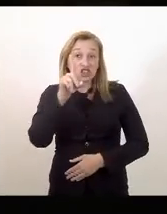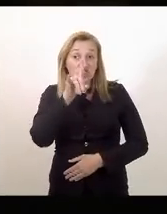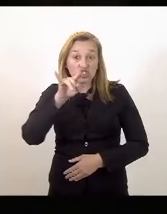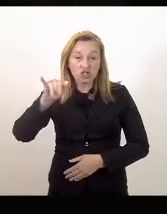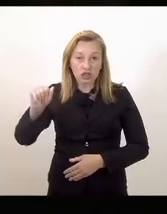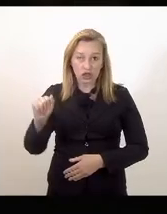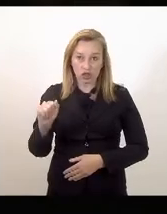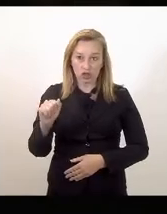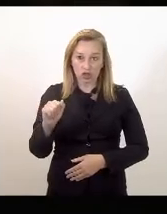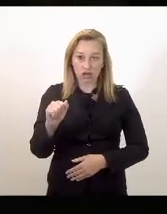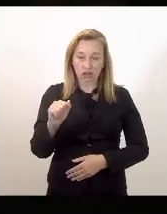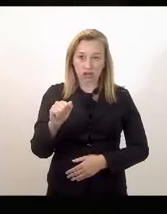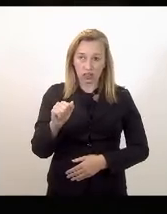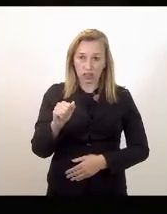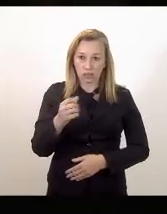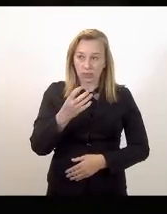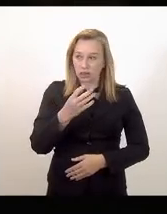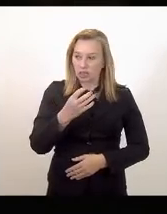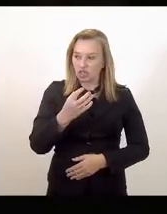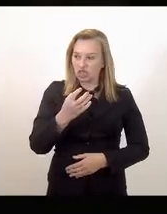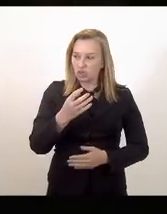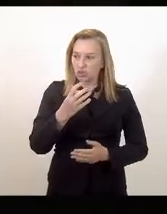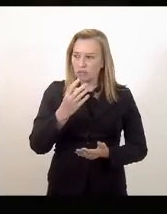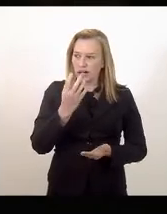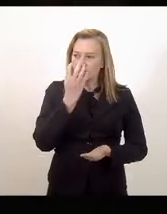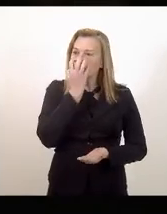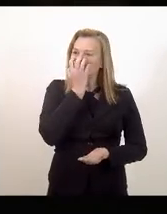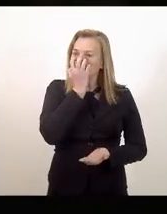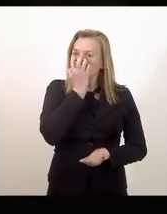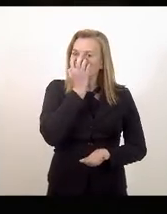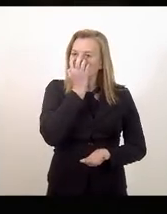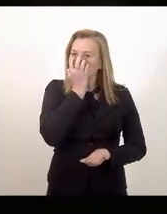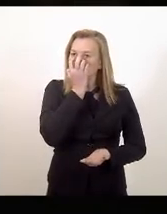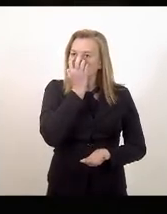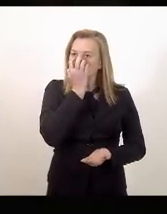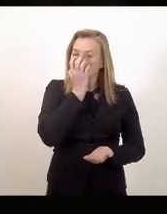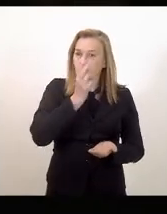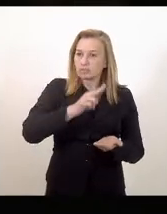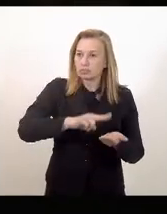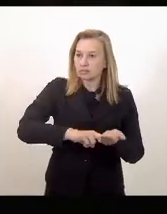entubado, então ele dizia que no início